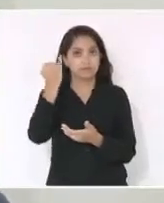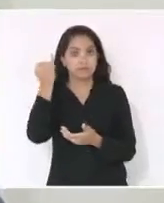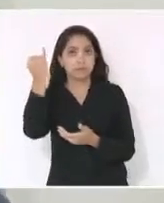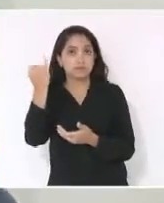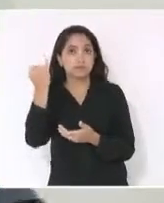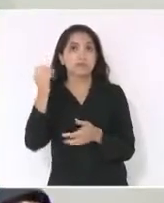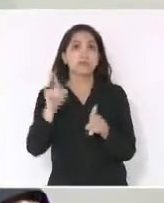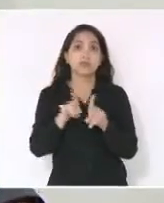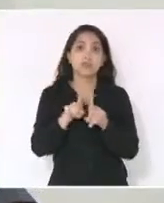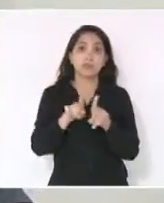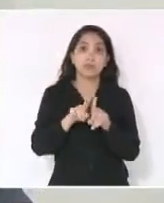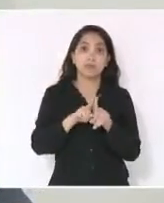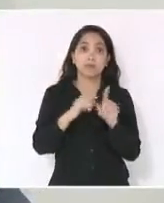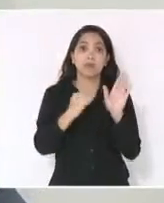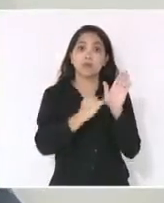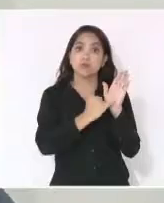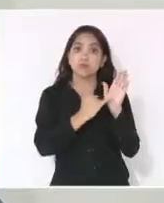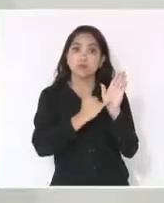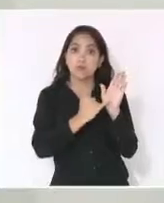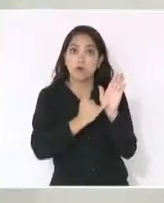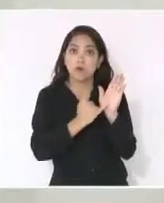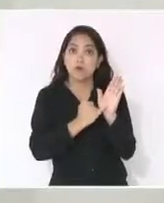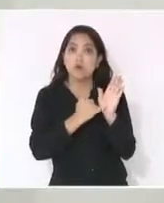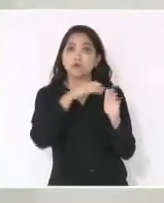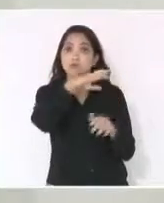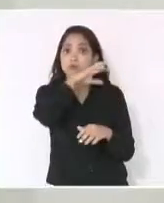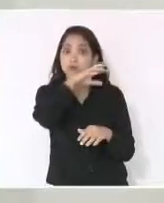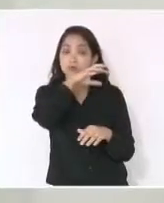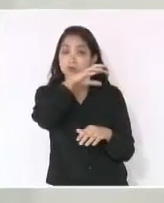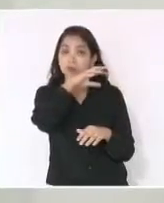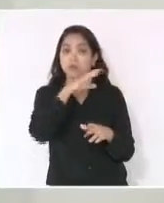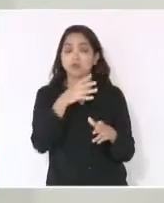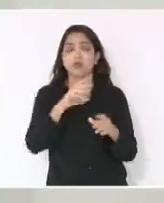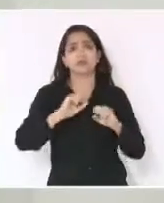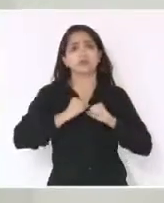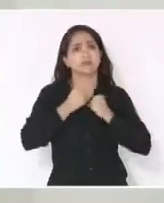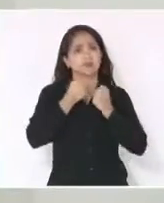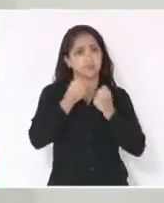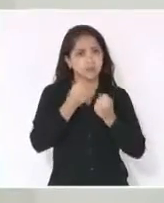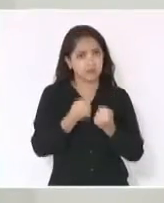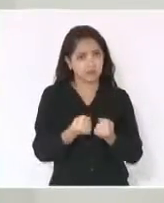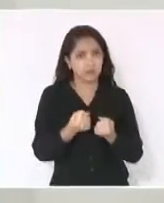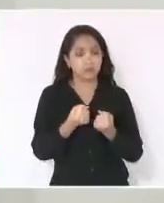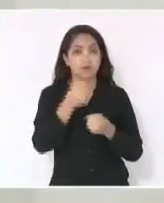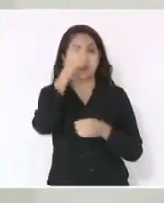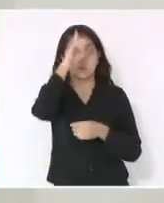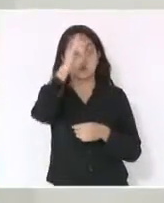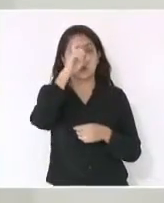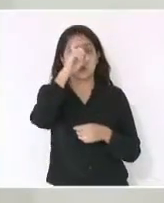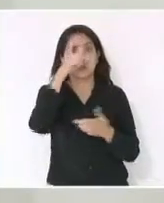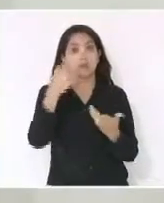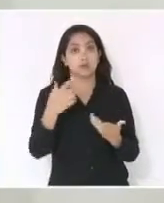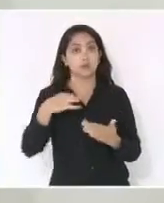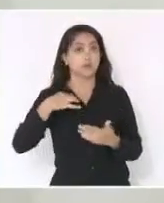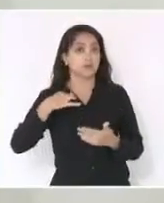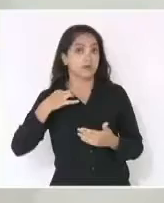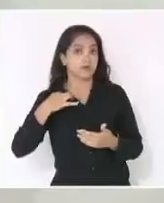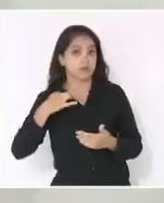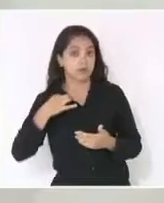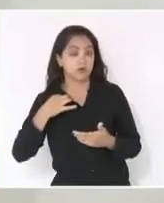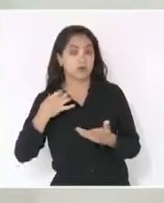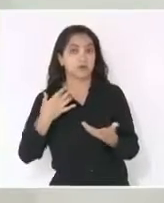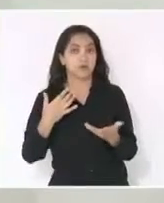questão tributária também porque nós e falamos e defendemos e temos que defender os hospitais filantrópicos que